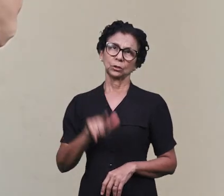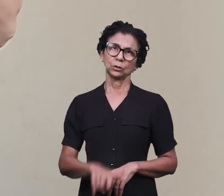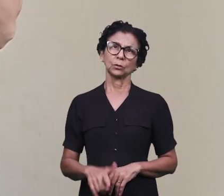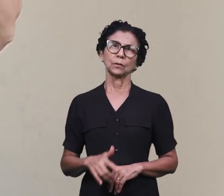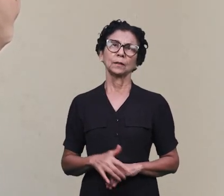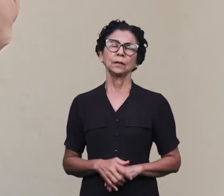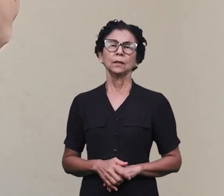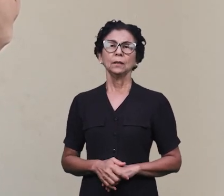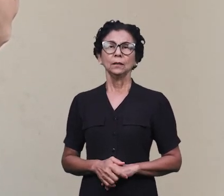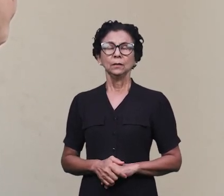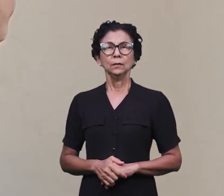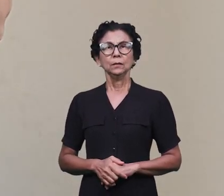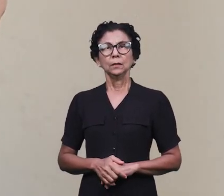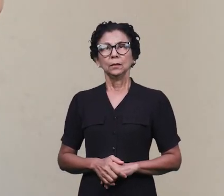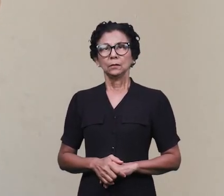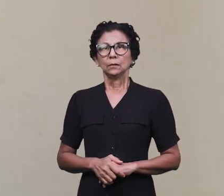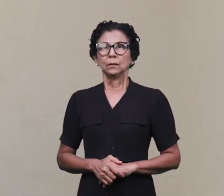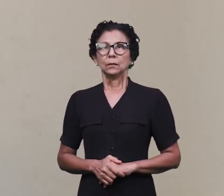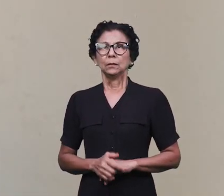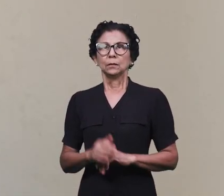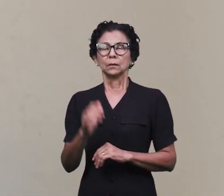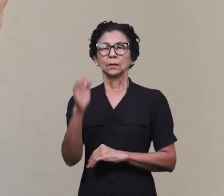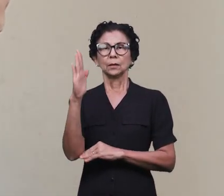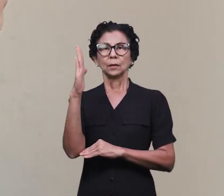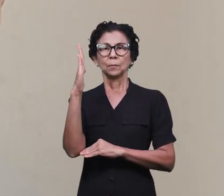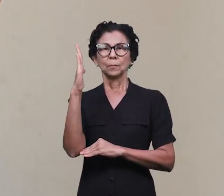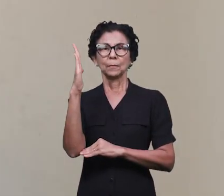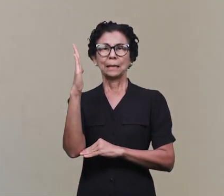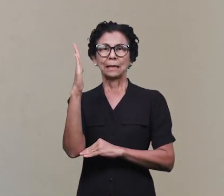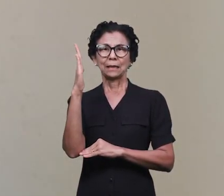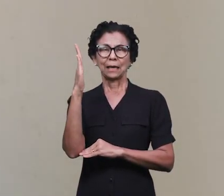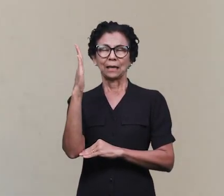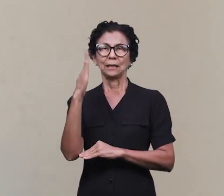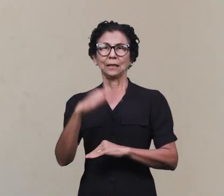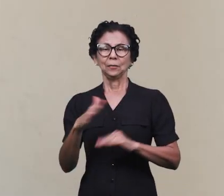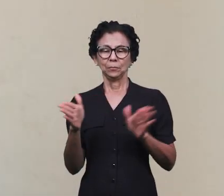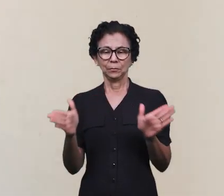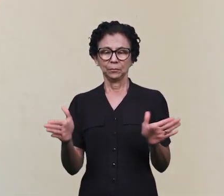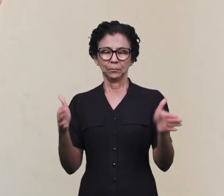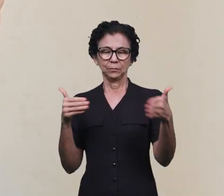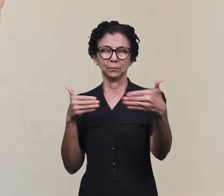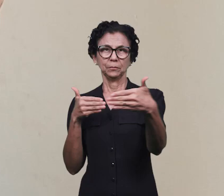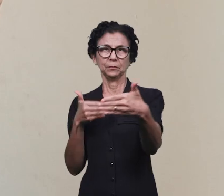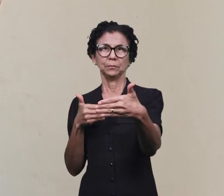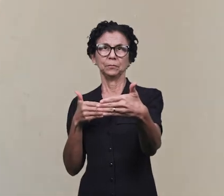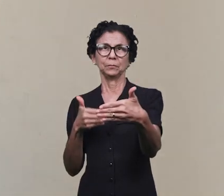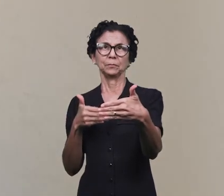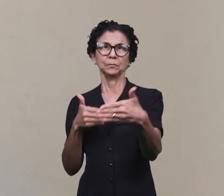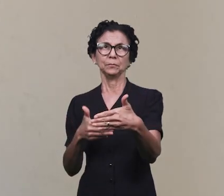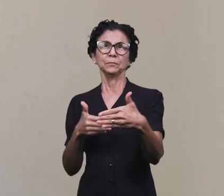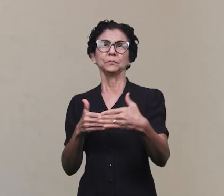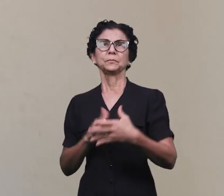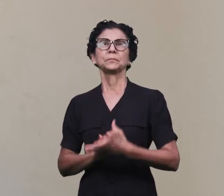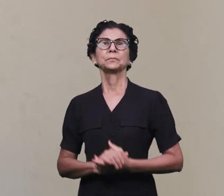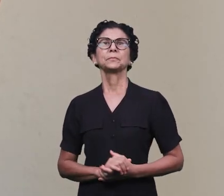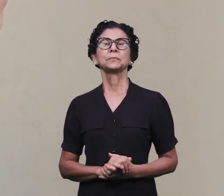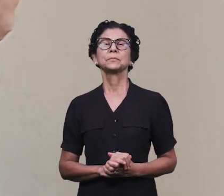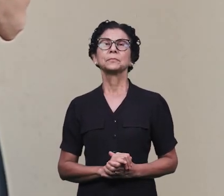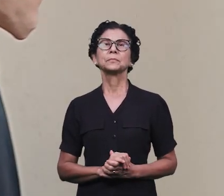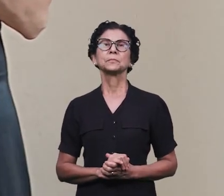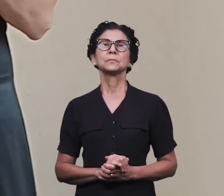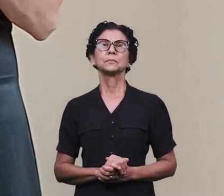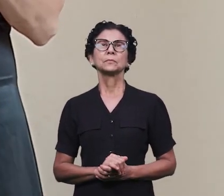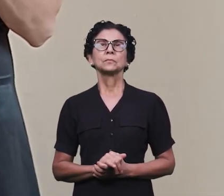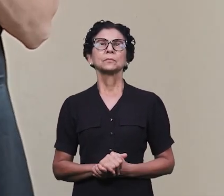peguei uma caixa de madeira que eu fiz de Bíblia. Ela tinha uma gaveta aqui, eu retirei, porque daqui eu guardo as coisas que eu quero